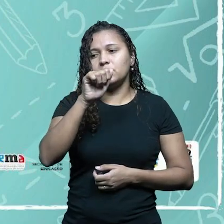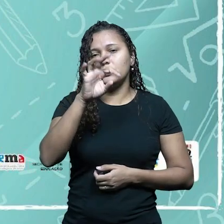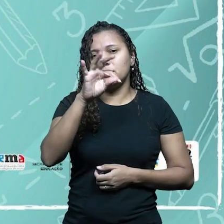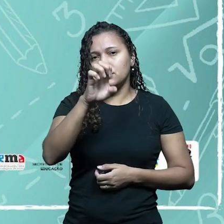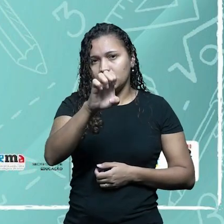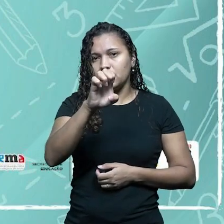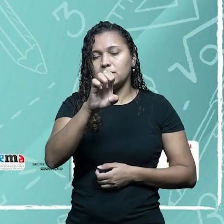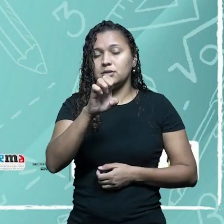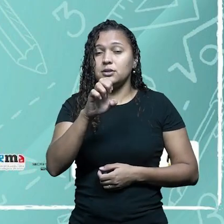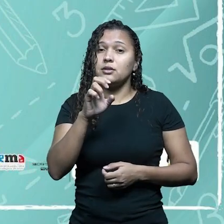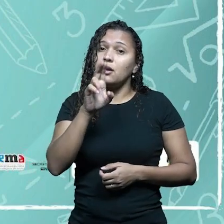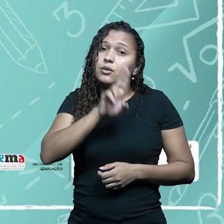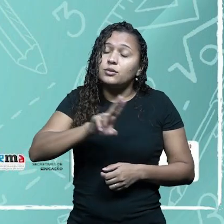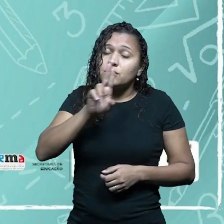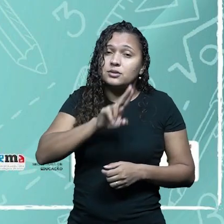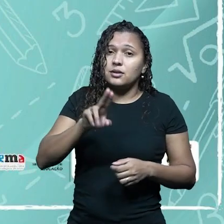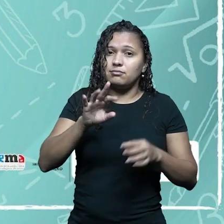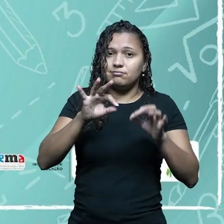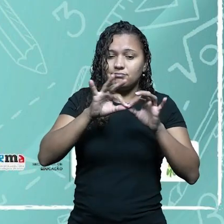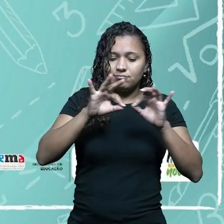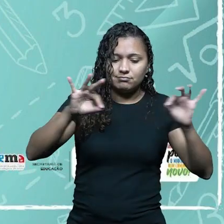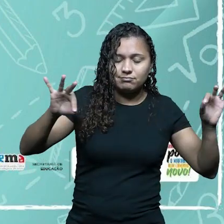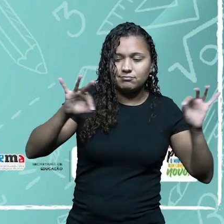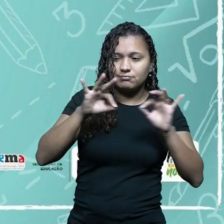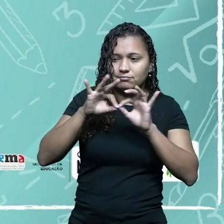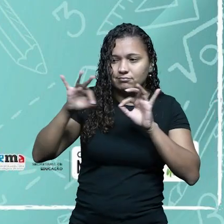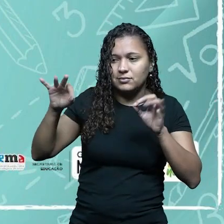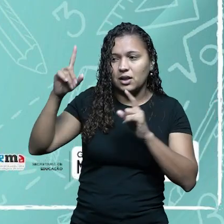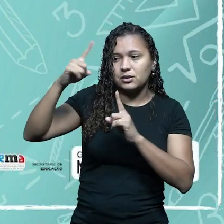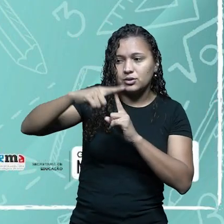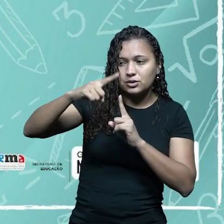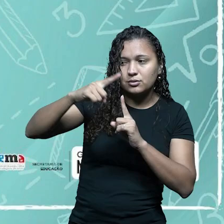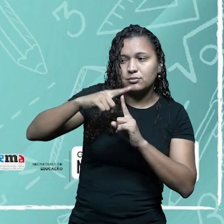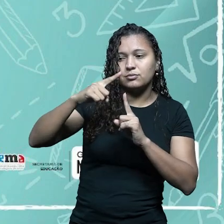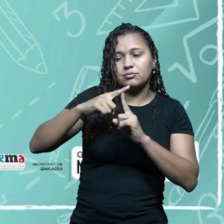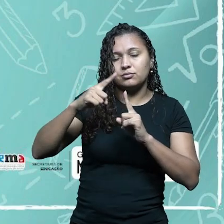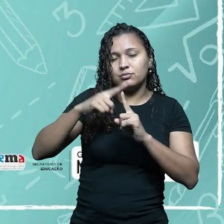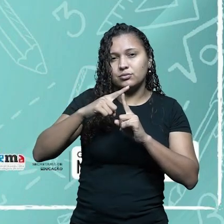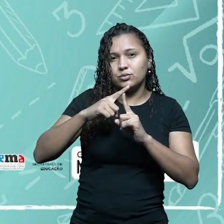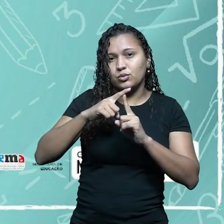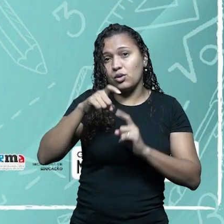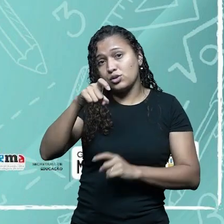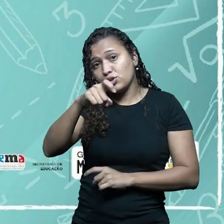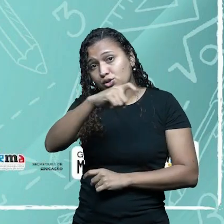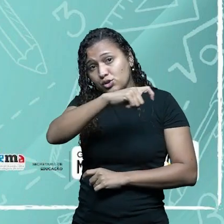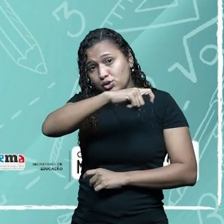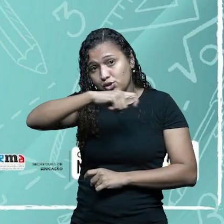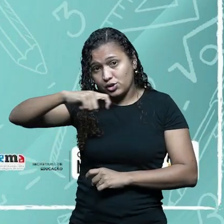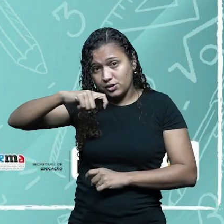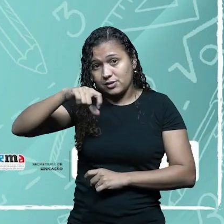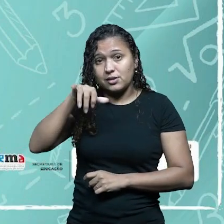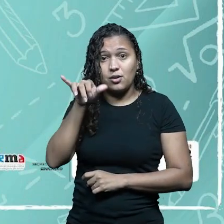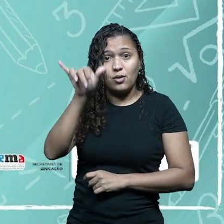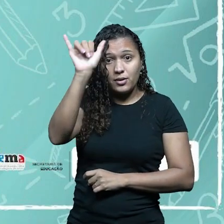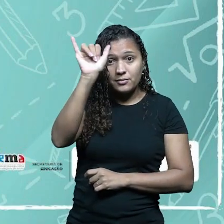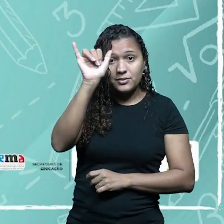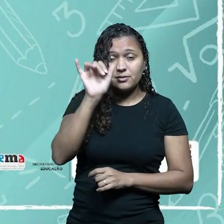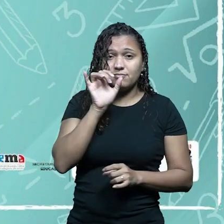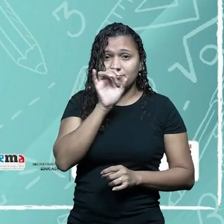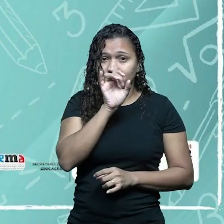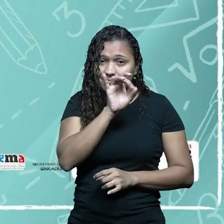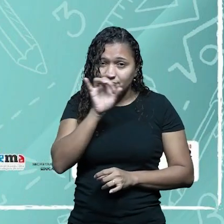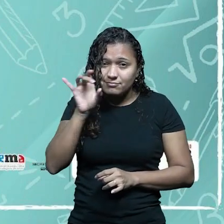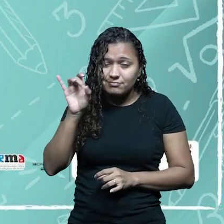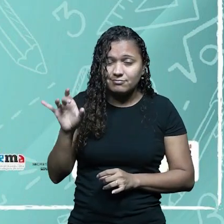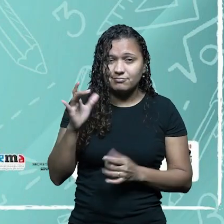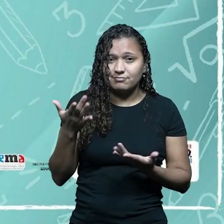irá inserir em cada vértice uma dimensão do tipo Ordinate, indicando X ou Y de